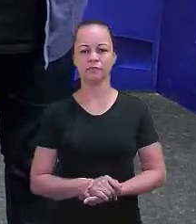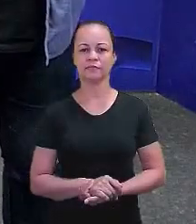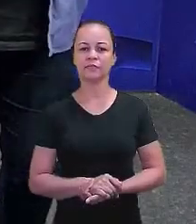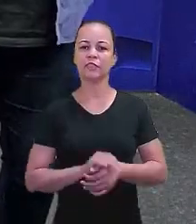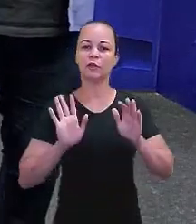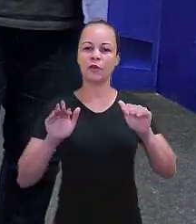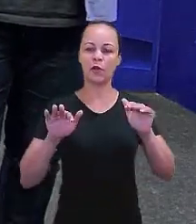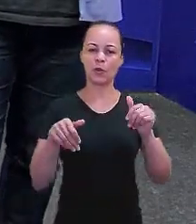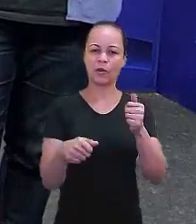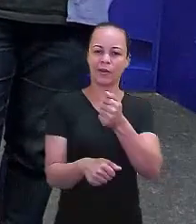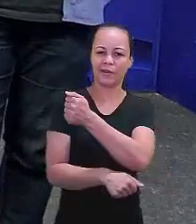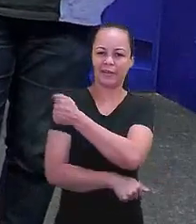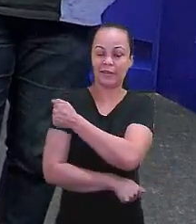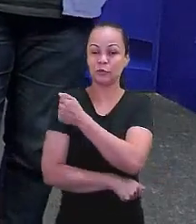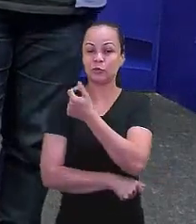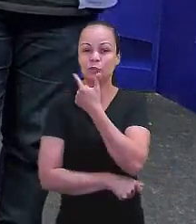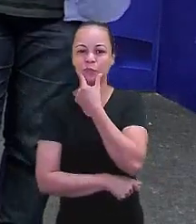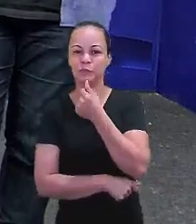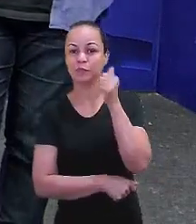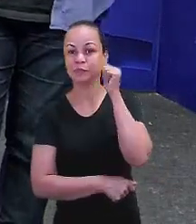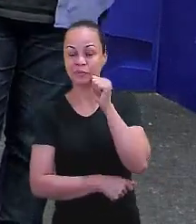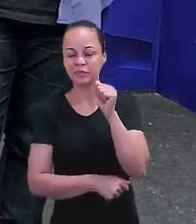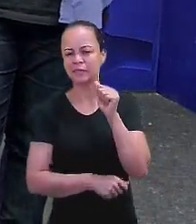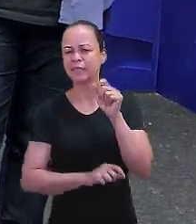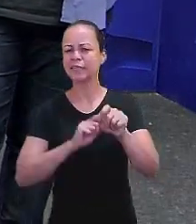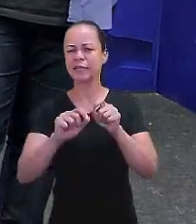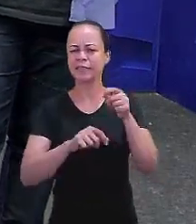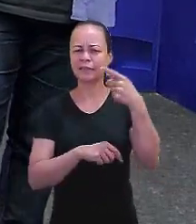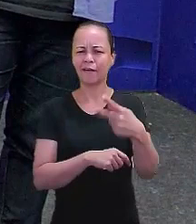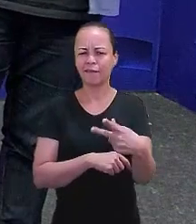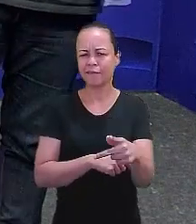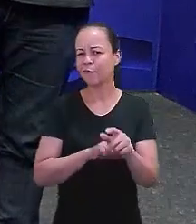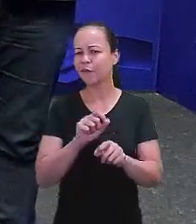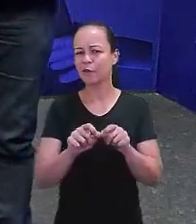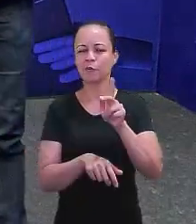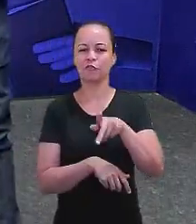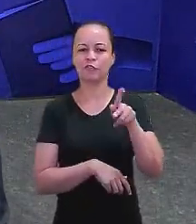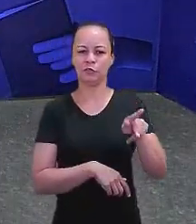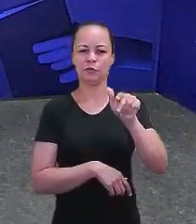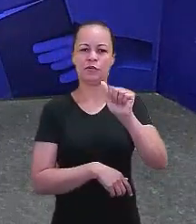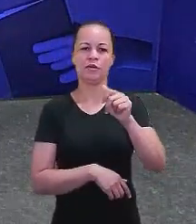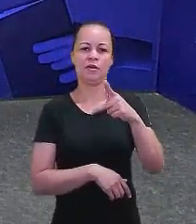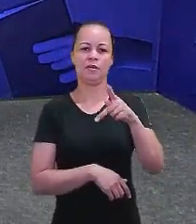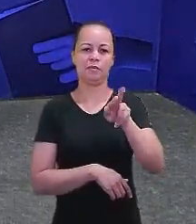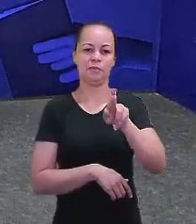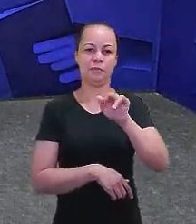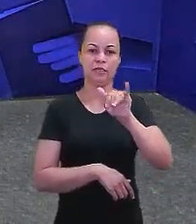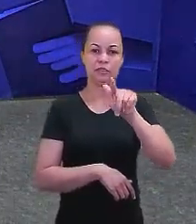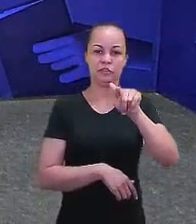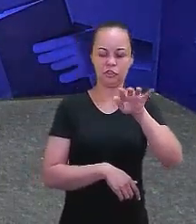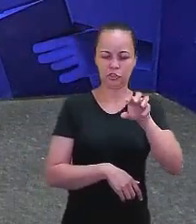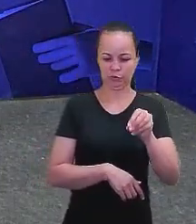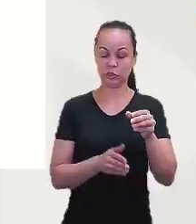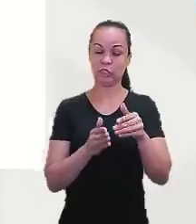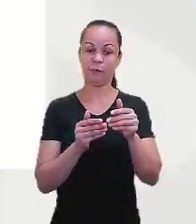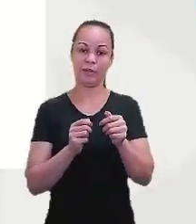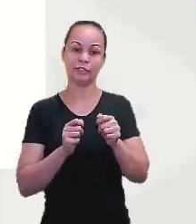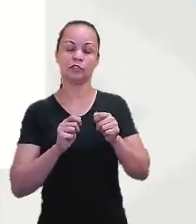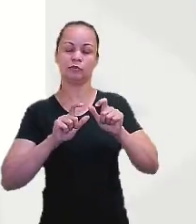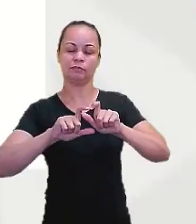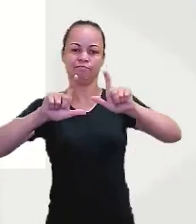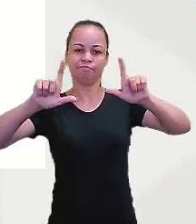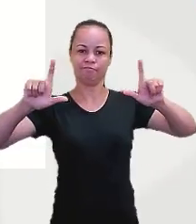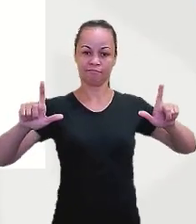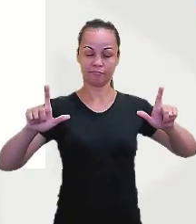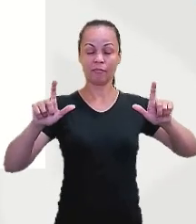Salve, salve, aluna e aluno. Quem é que está aqui na área, professor Aprígio, para dar início a mais uma aula. Eu já vou pedir para a produção abrir essa imagem e a